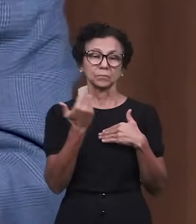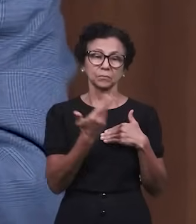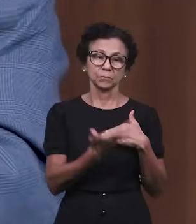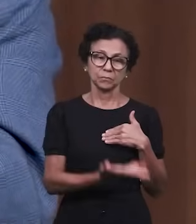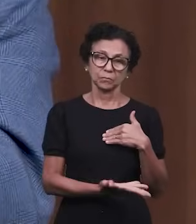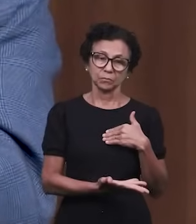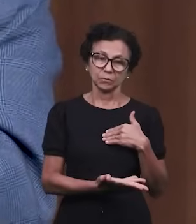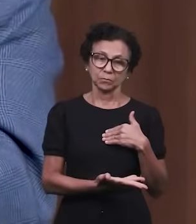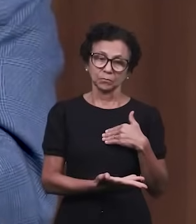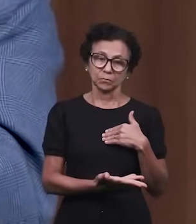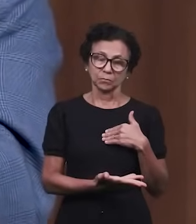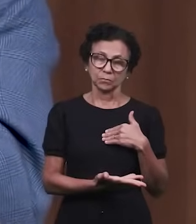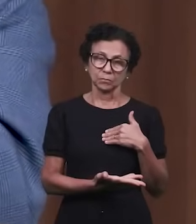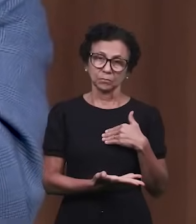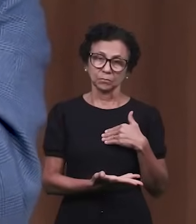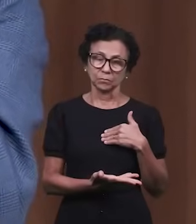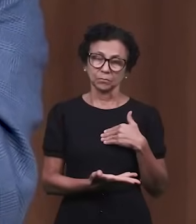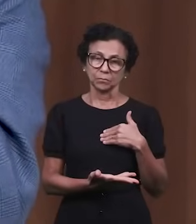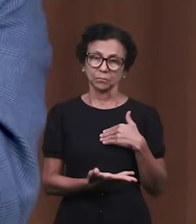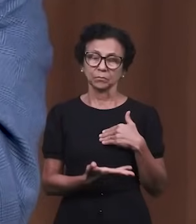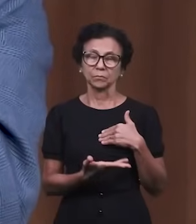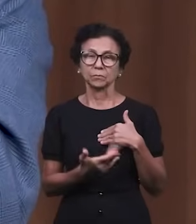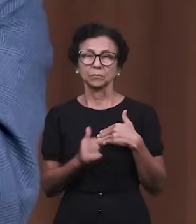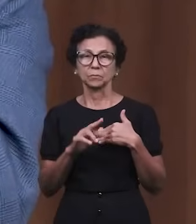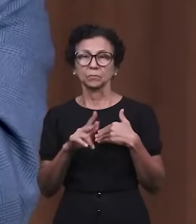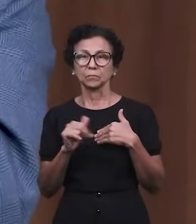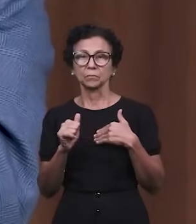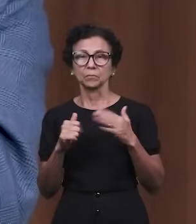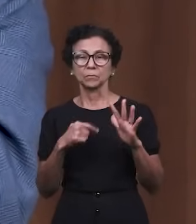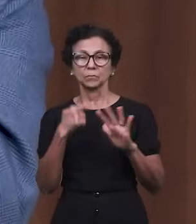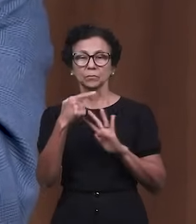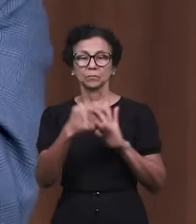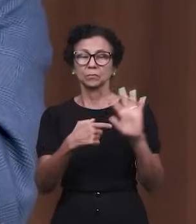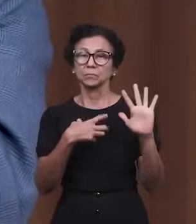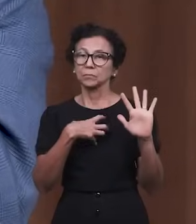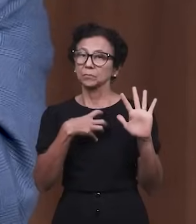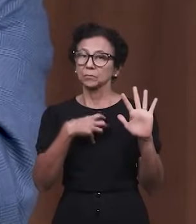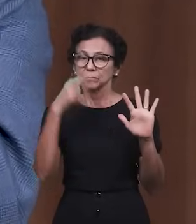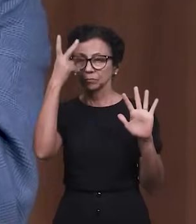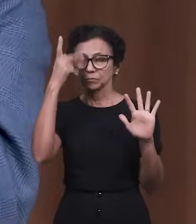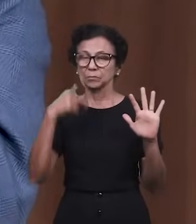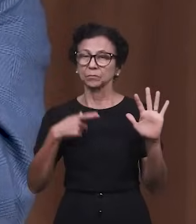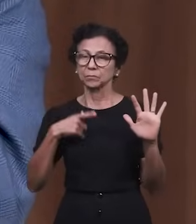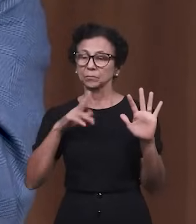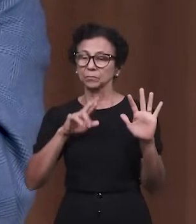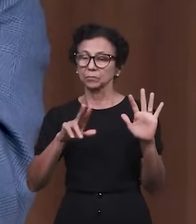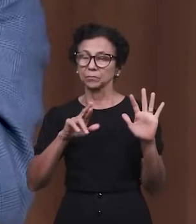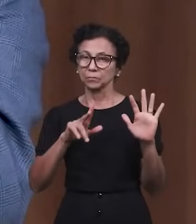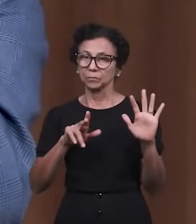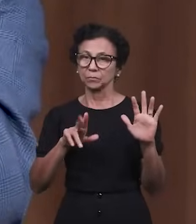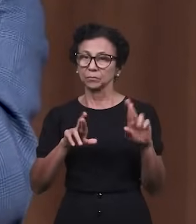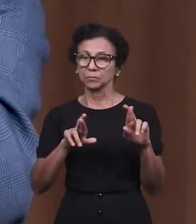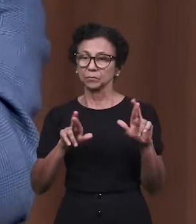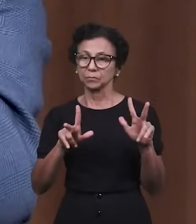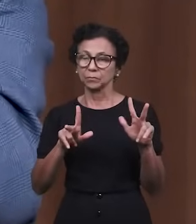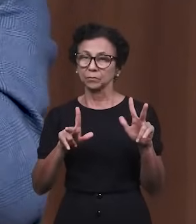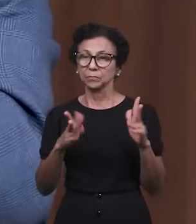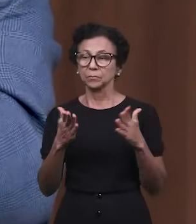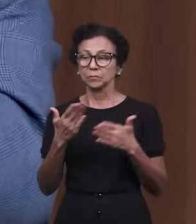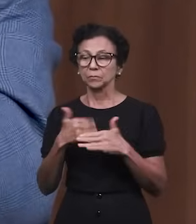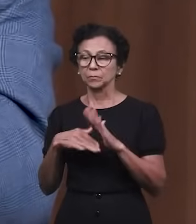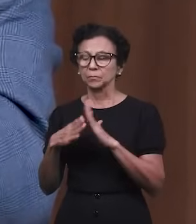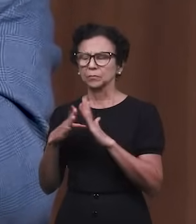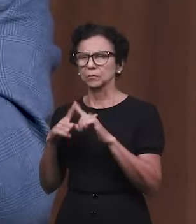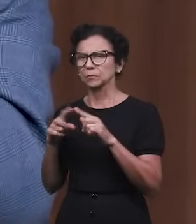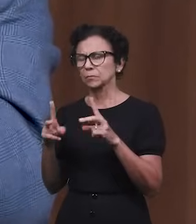é muito importante. Então é por isso que a pergunta que eu fiz a Marcelo, como você trabalhar os dons dentro